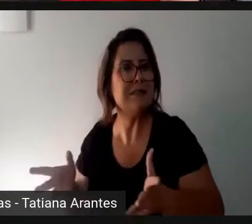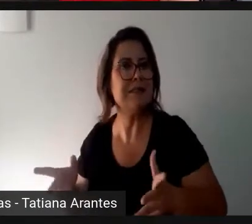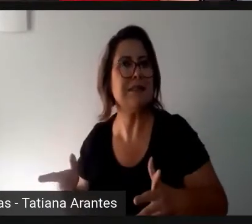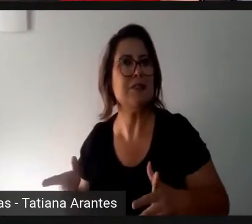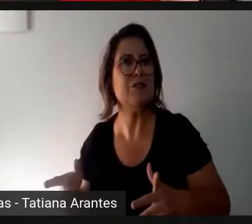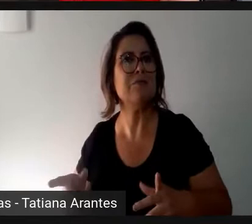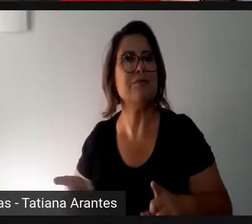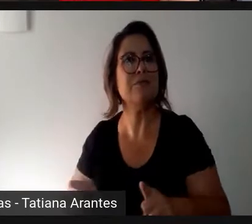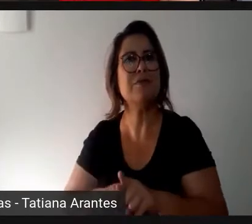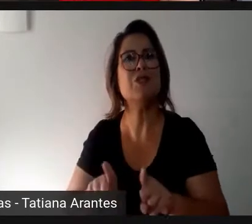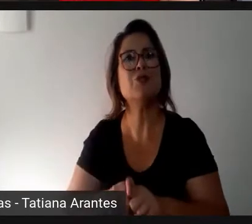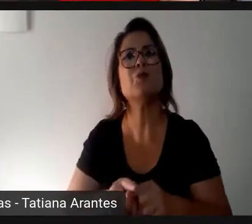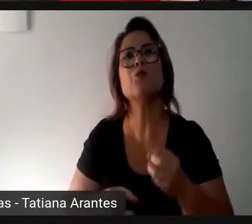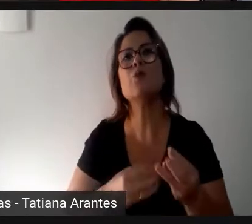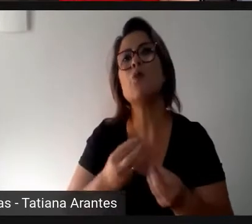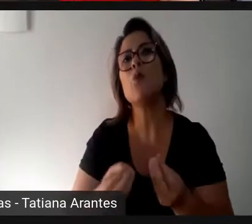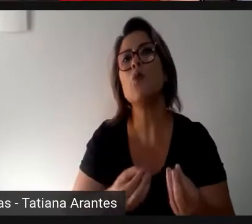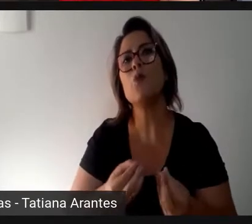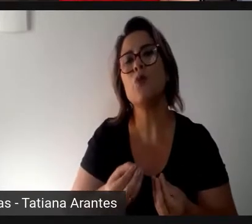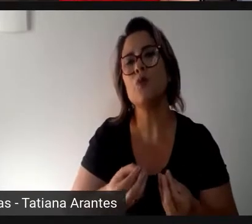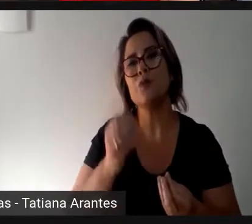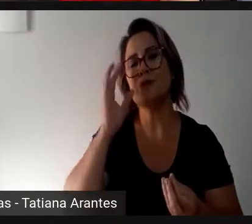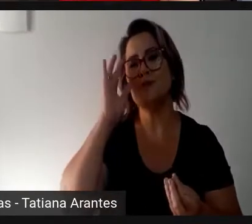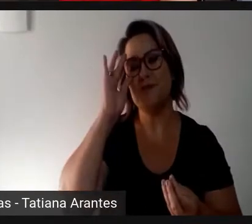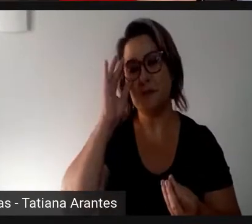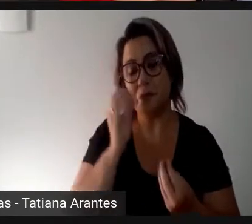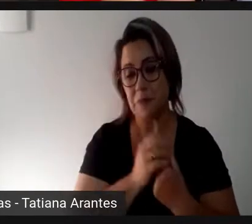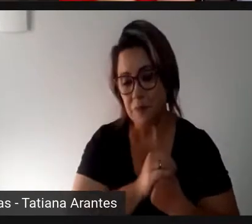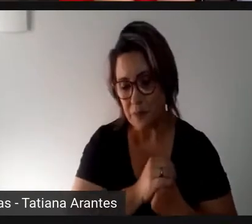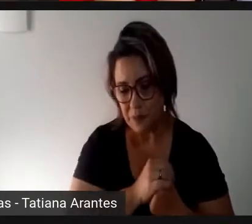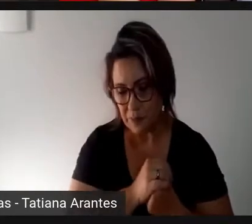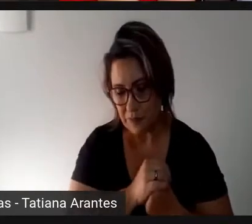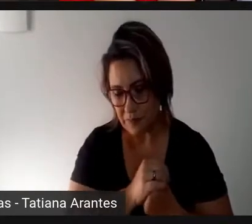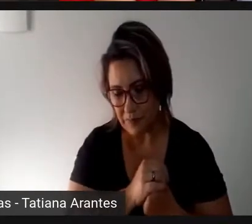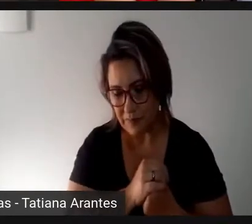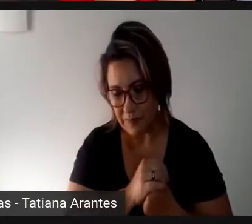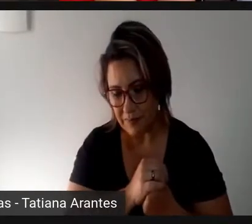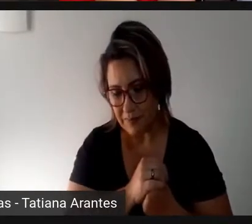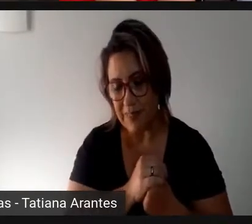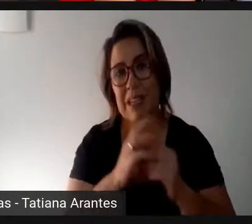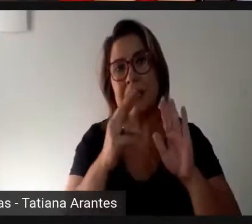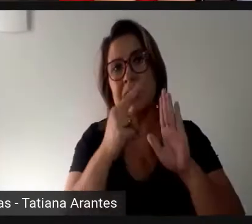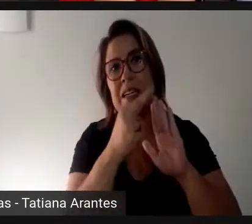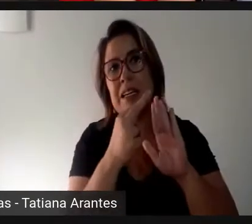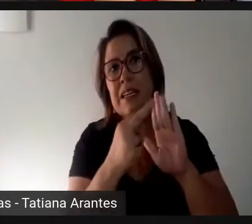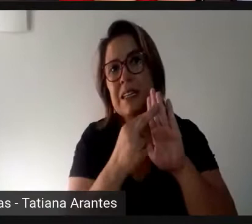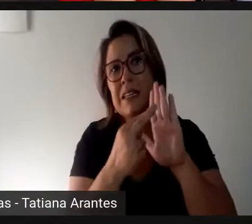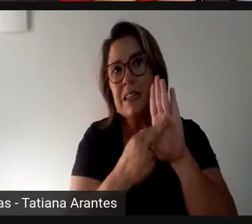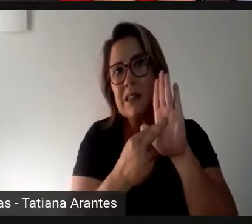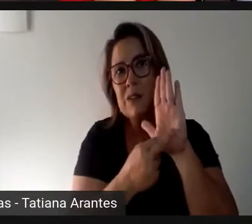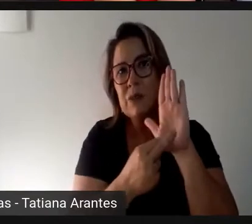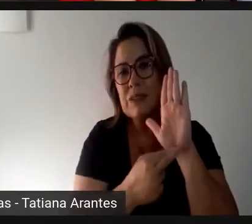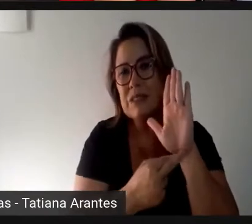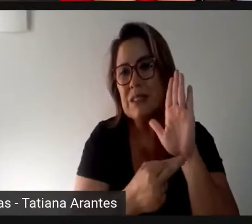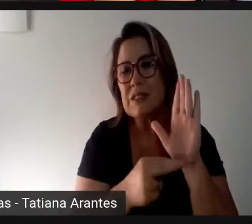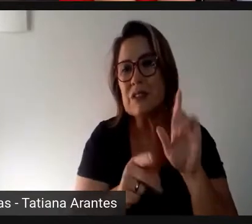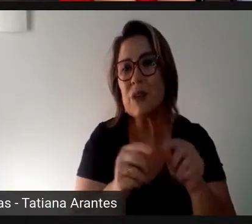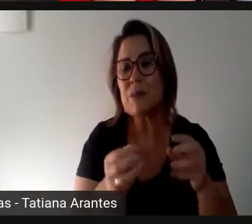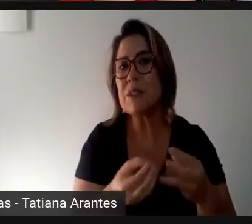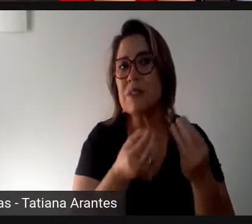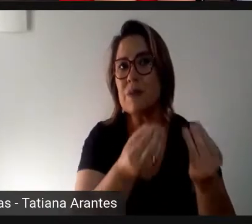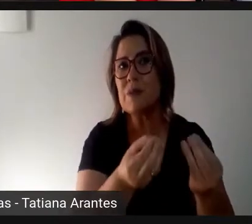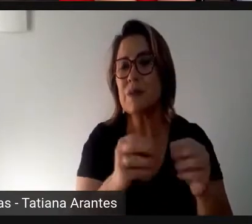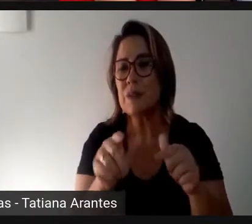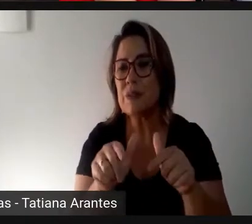entregar resultados. Eu posso fazer assim, essas normas elas estão ligadas à minha entrega de resultados. E as